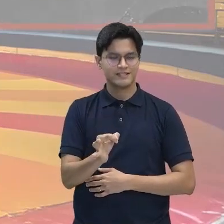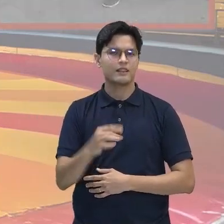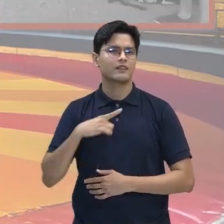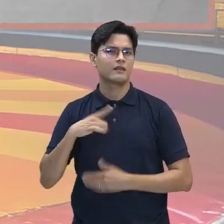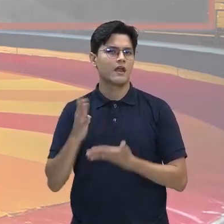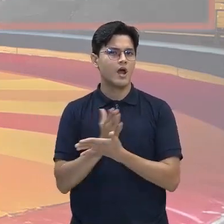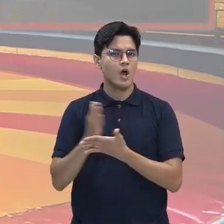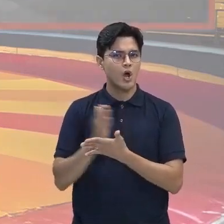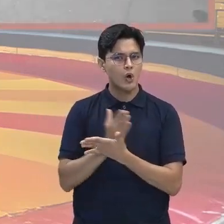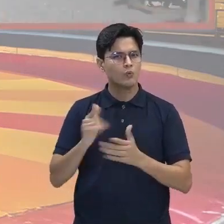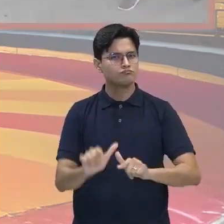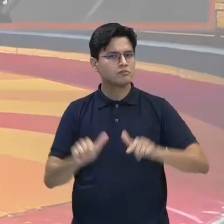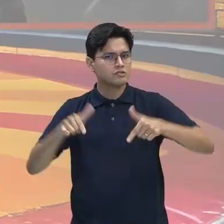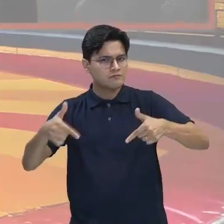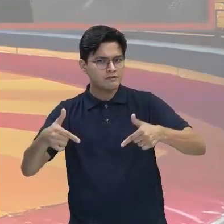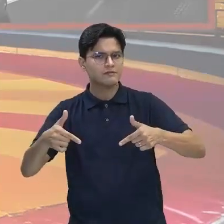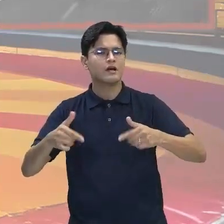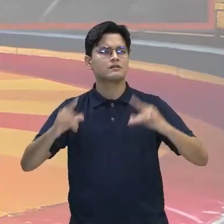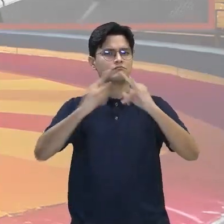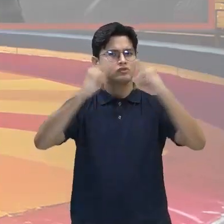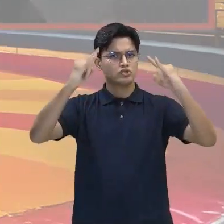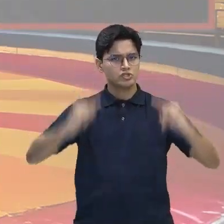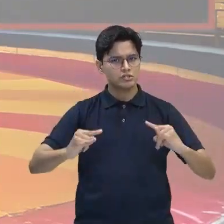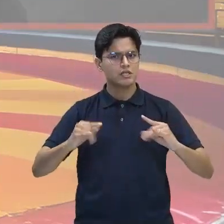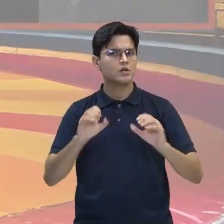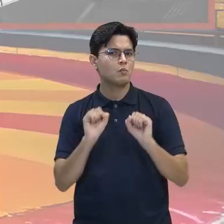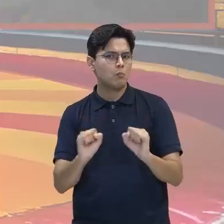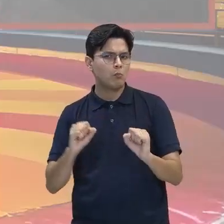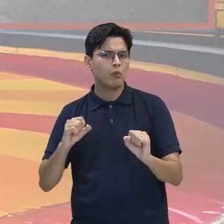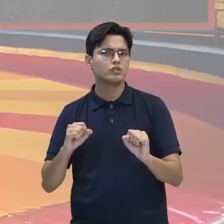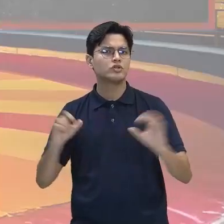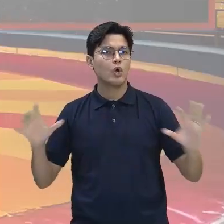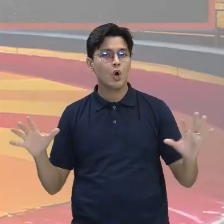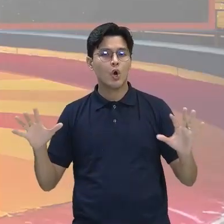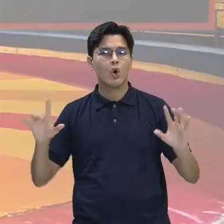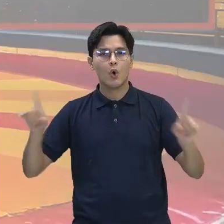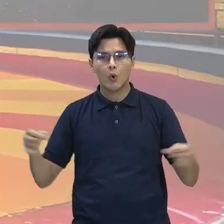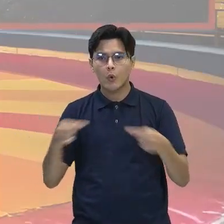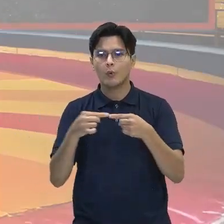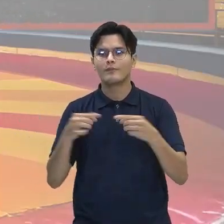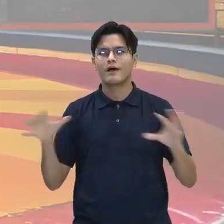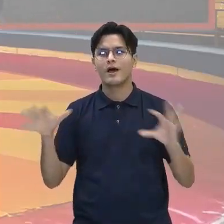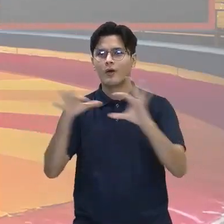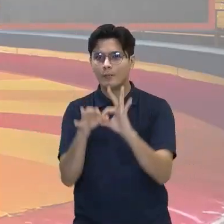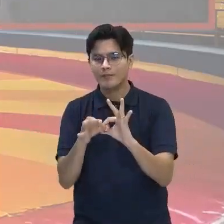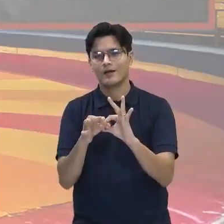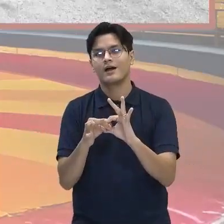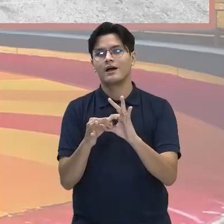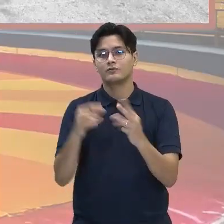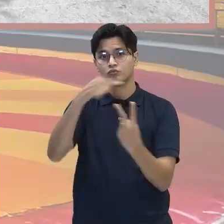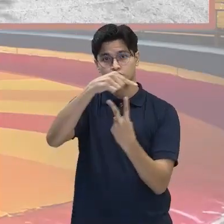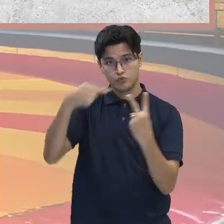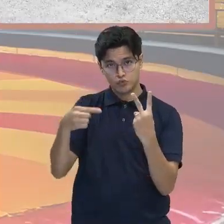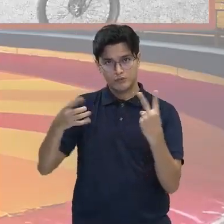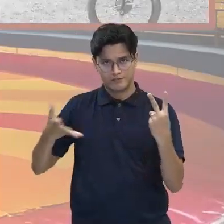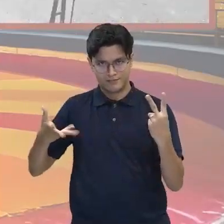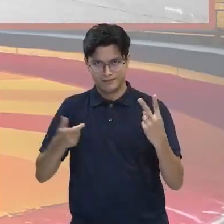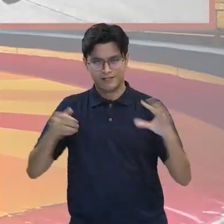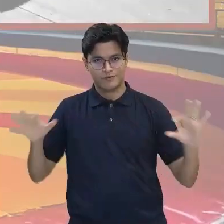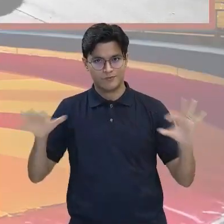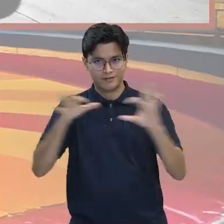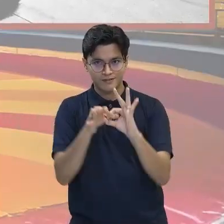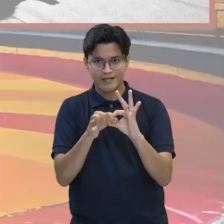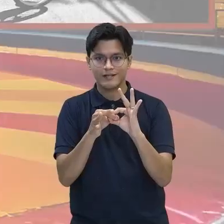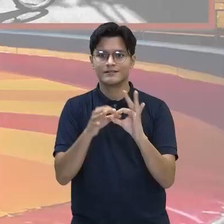podem envolver duas na mesma. Lembra do equilibrismo? Vocês viram ainda há pouco a moça equilibrando em cima